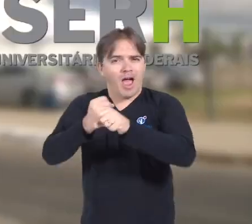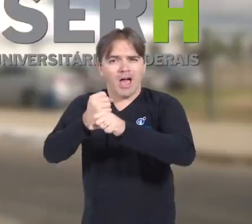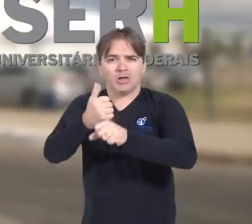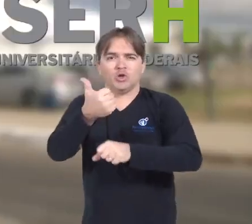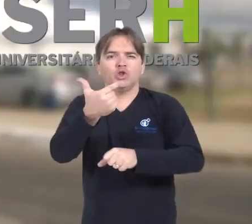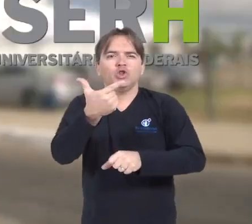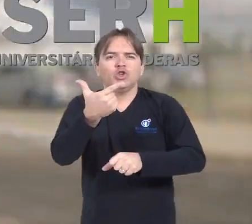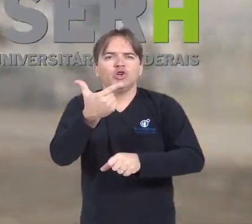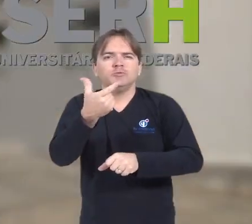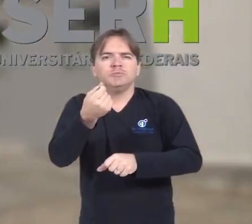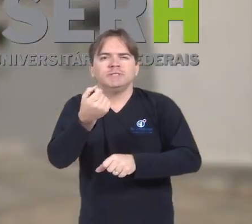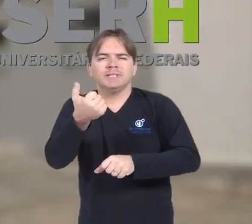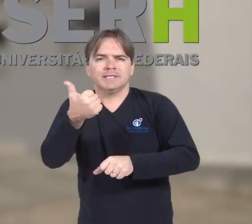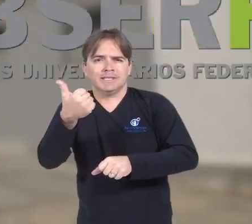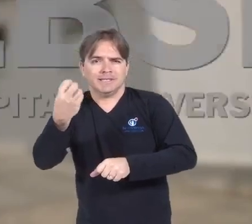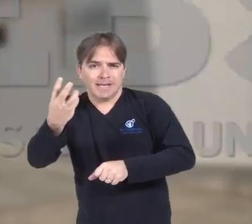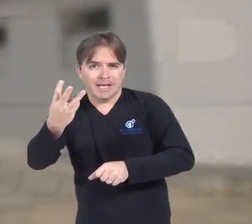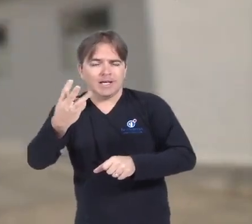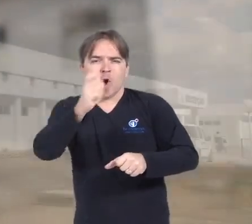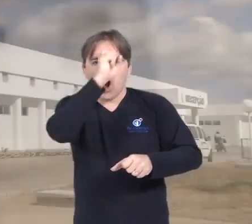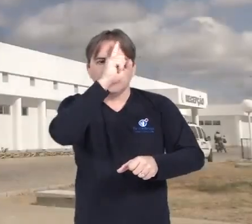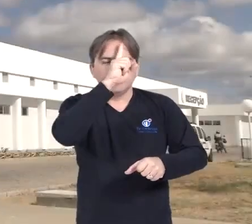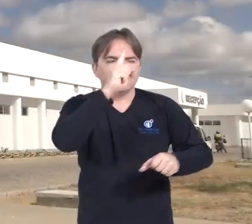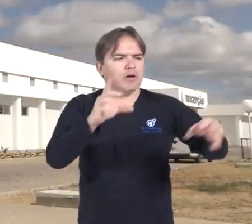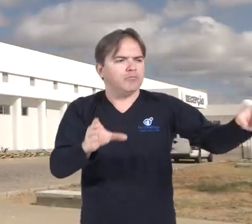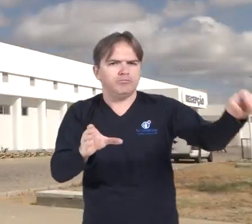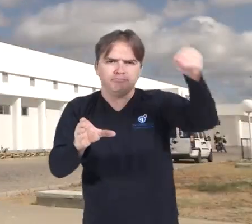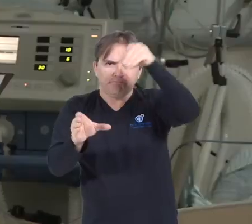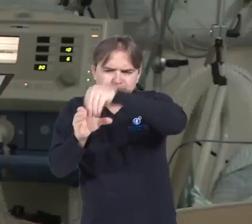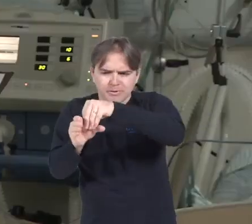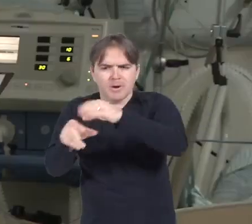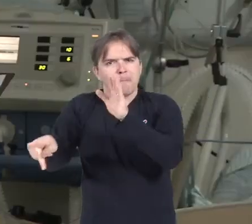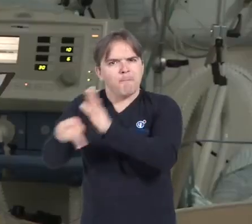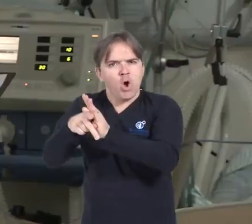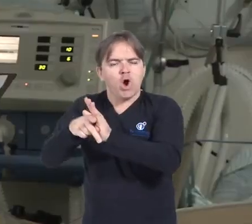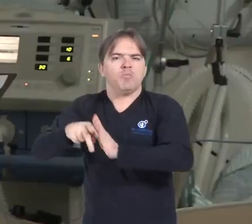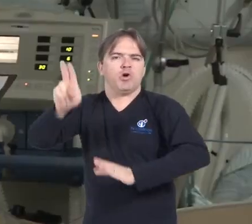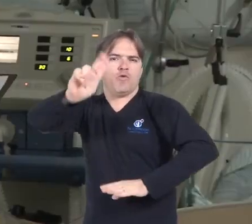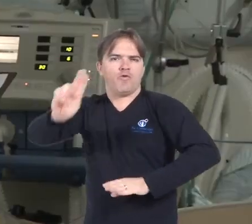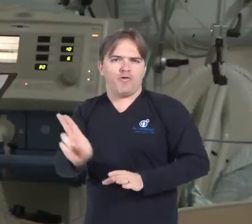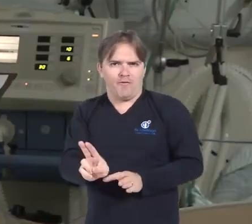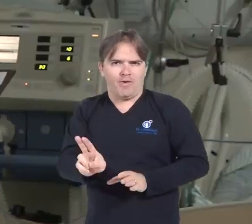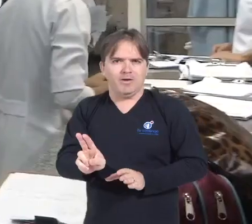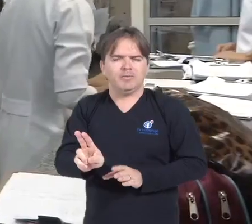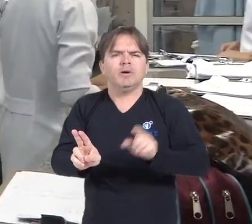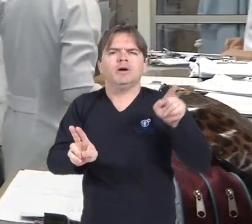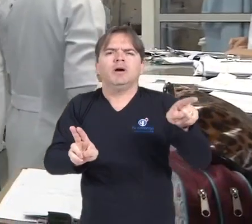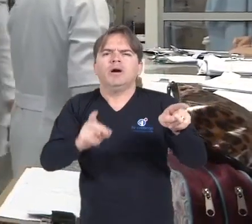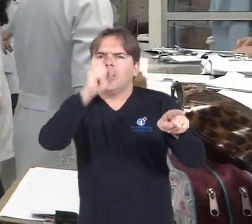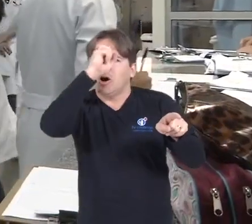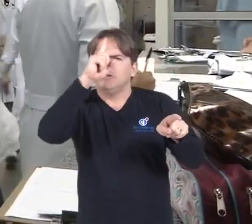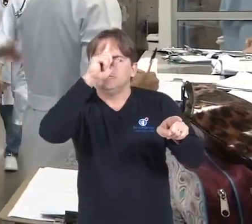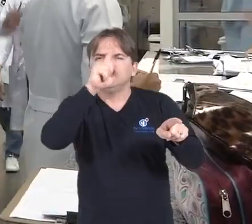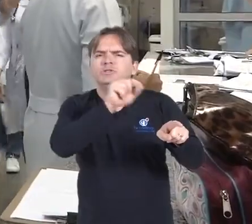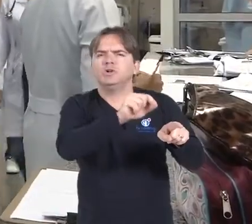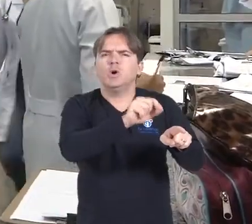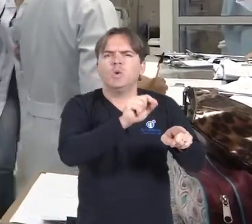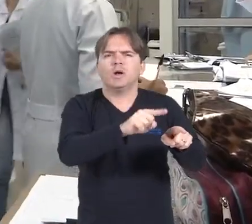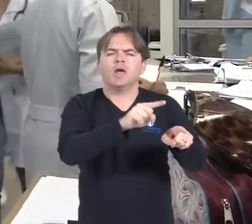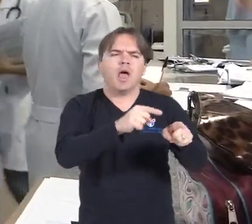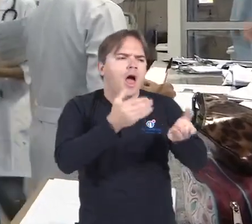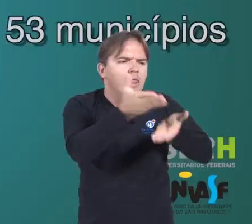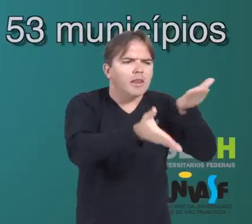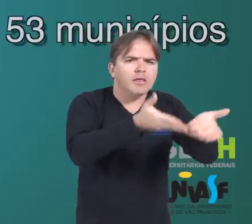Em 2013, o Hospital Dr. Washington Antônio de Barros foi incorporado ao patrimônio da Univasf. O hospital universitário